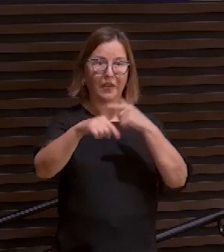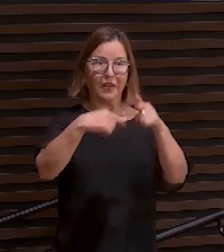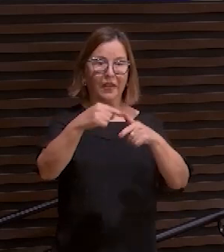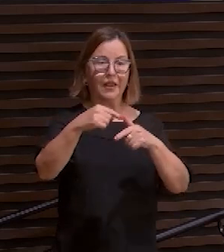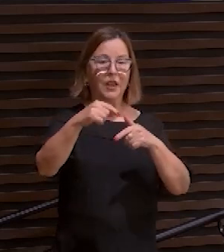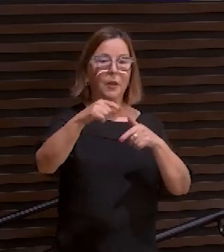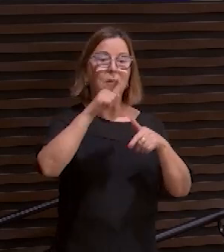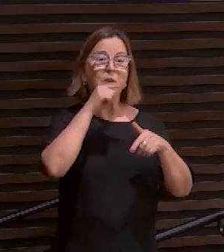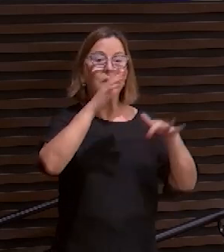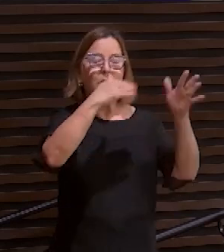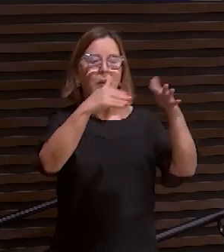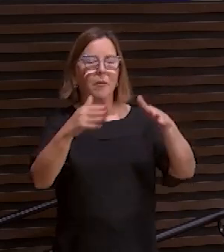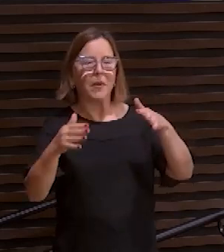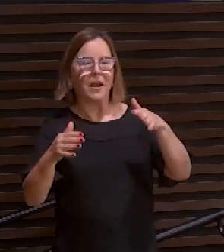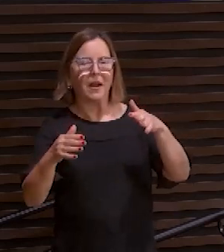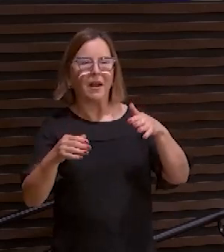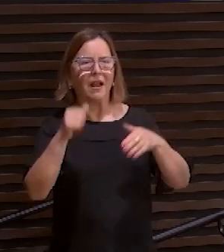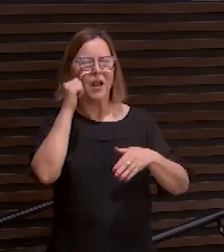disse,